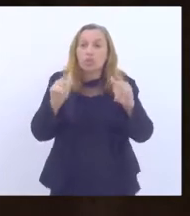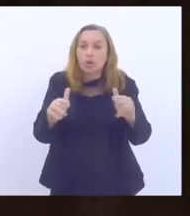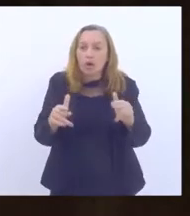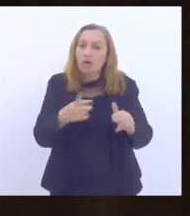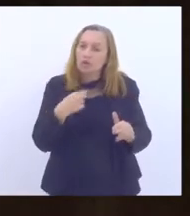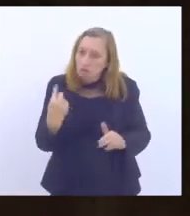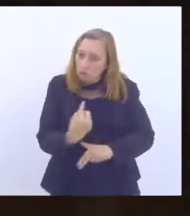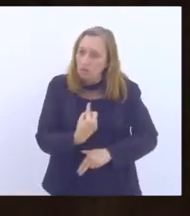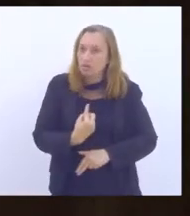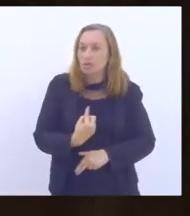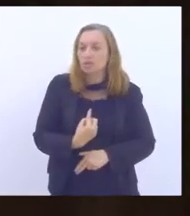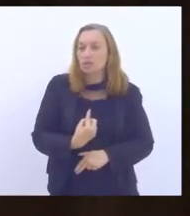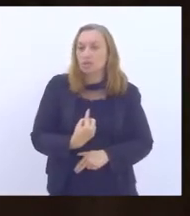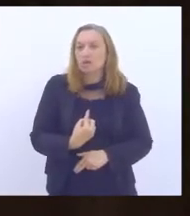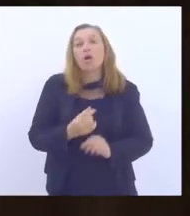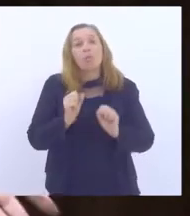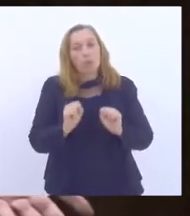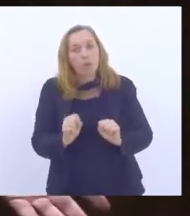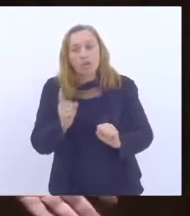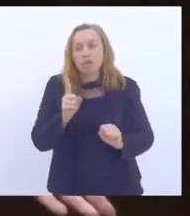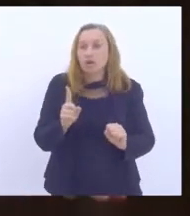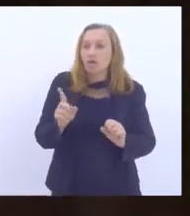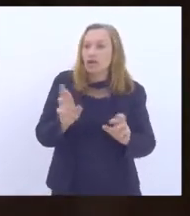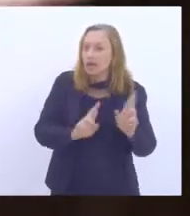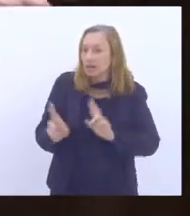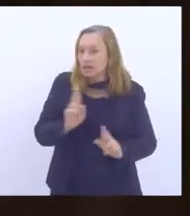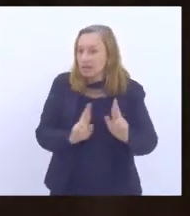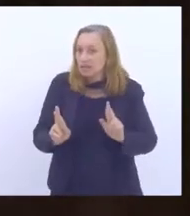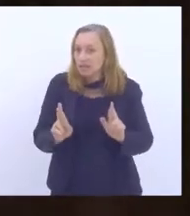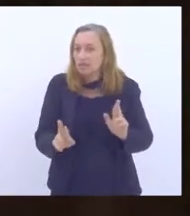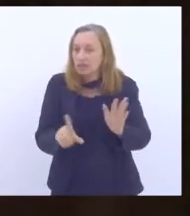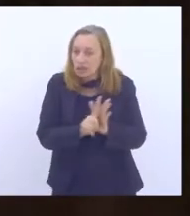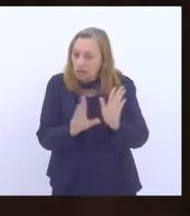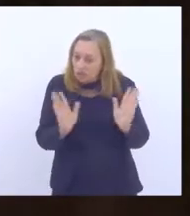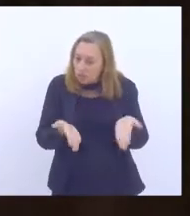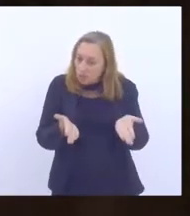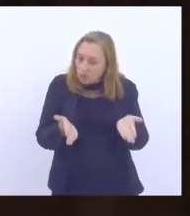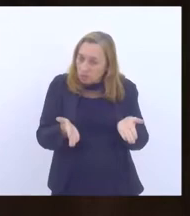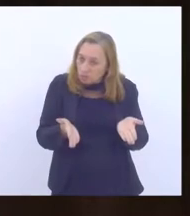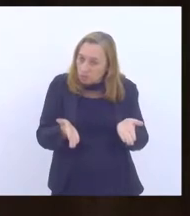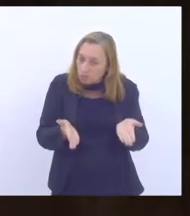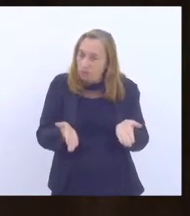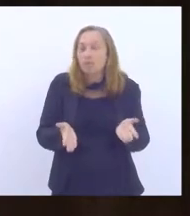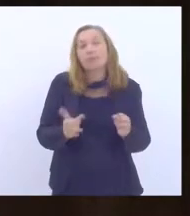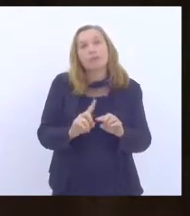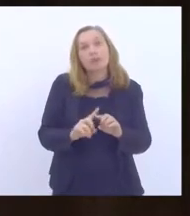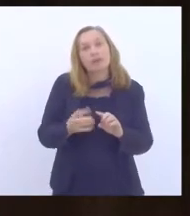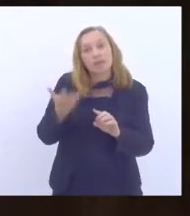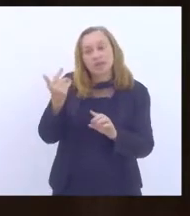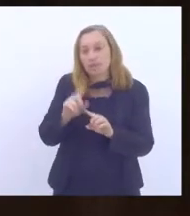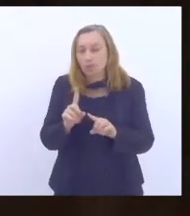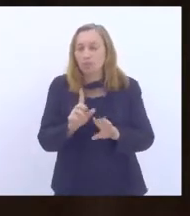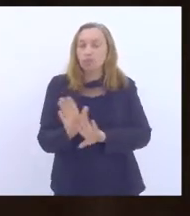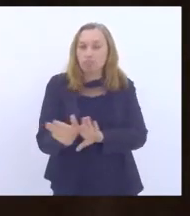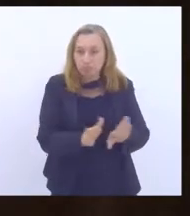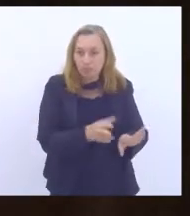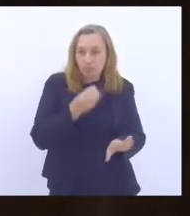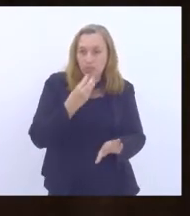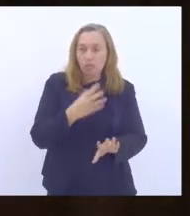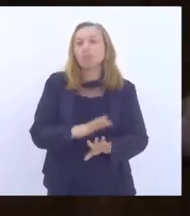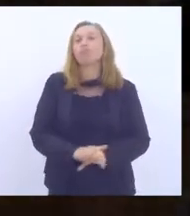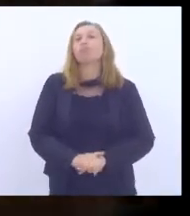estava Pode não estar em relação destilação que tenha saído a posteriori anteriormente não bom